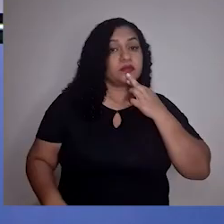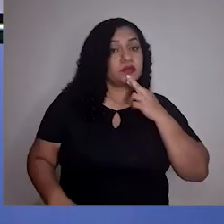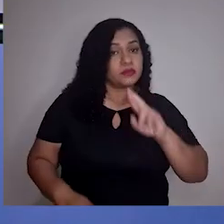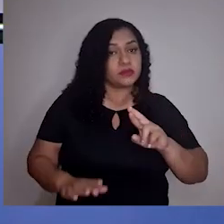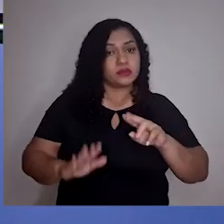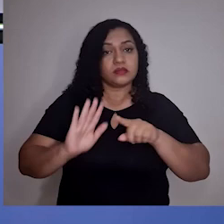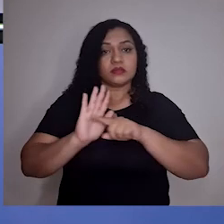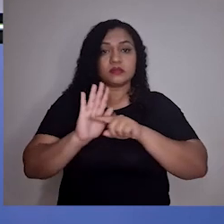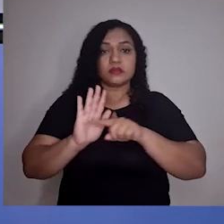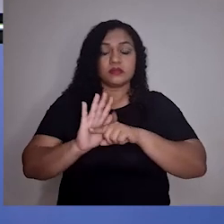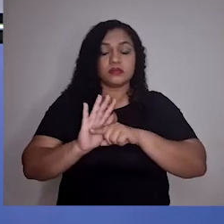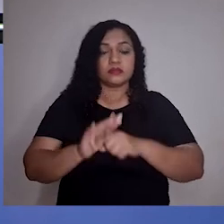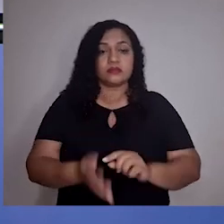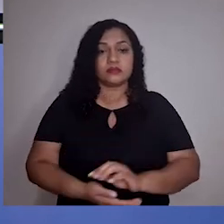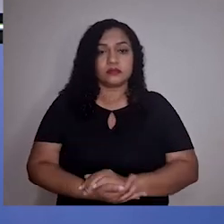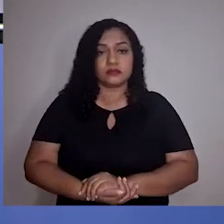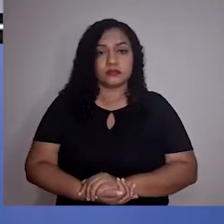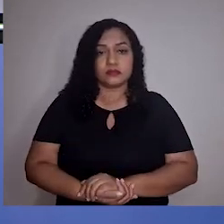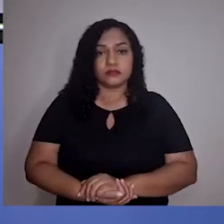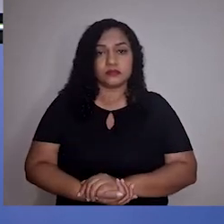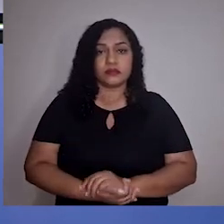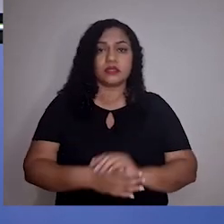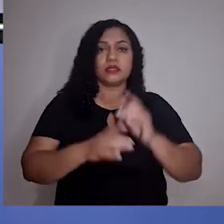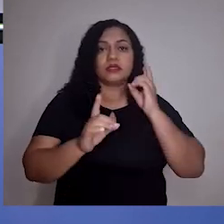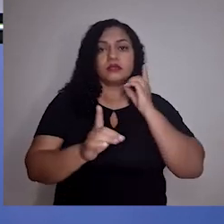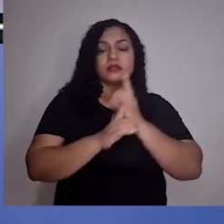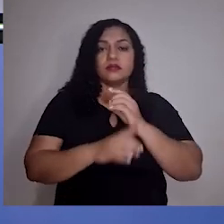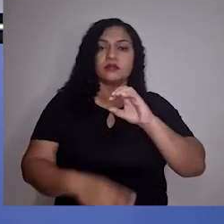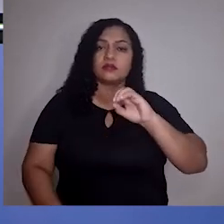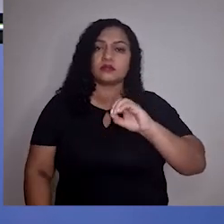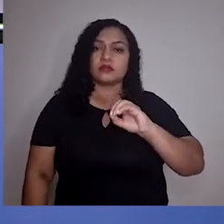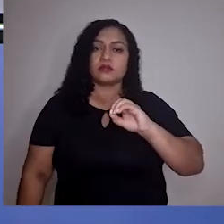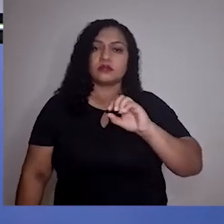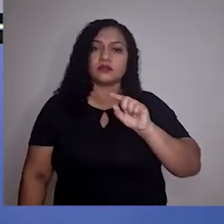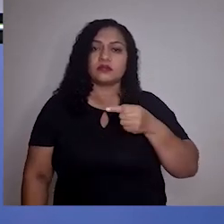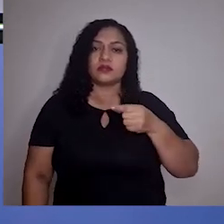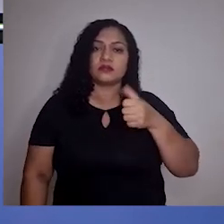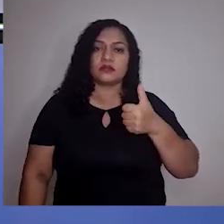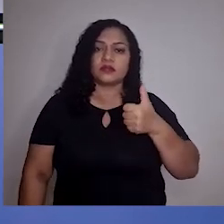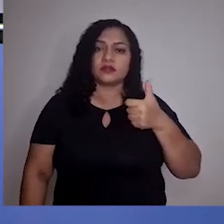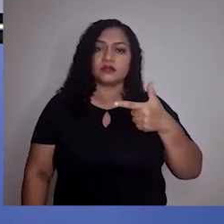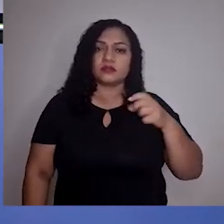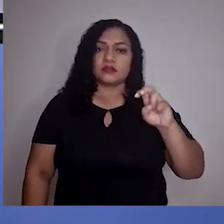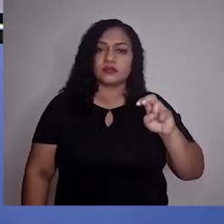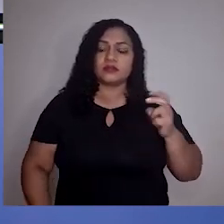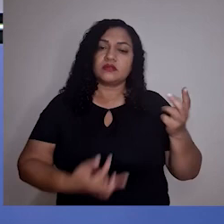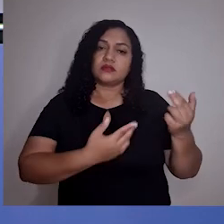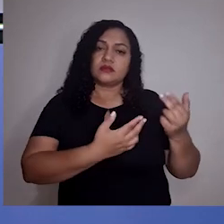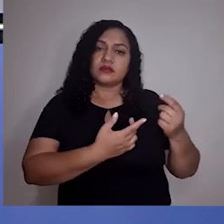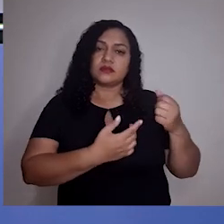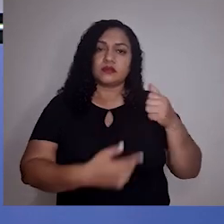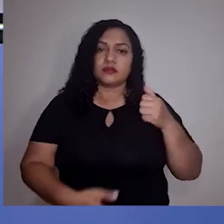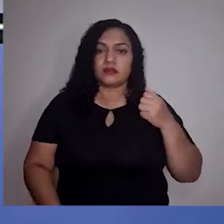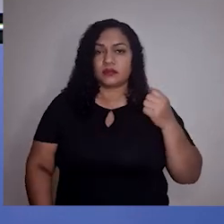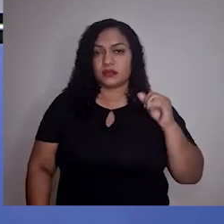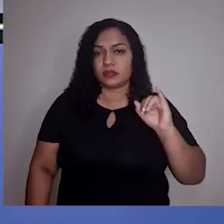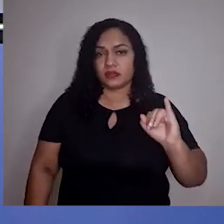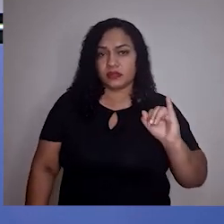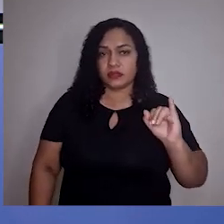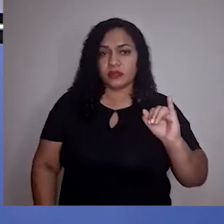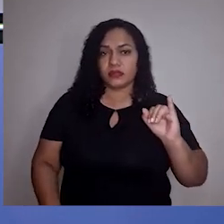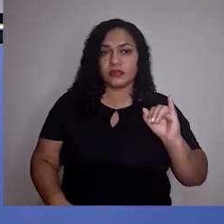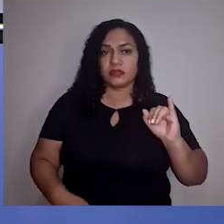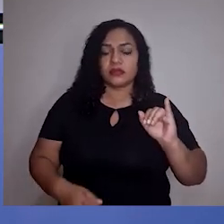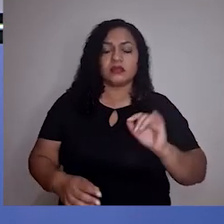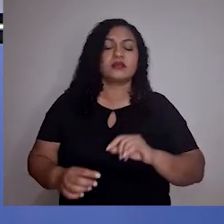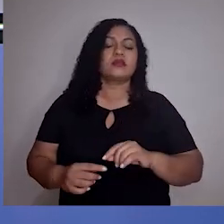essa subtração. Resolvendo essa subtração, encontramos que 0,125 é igual a I. Trocando